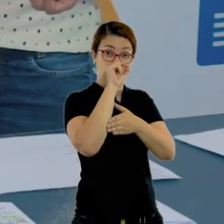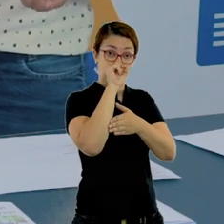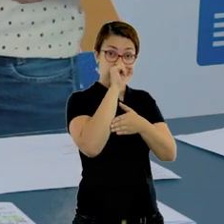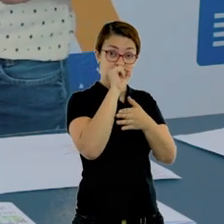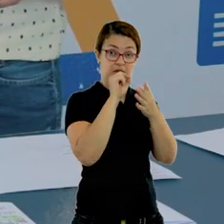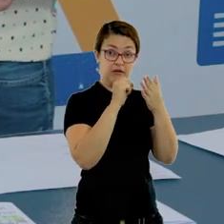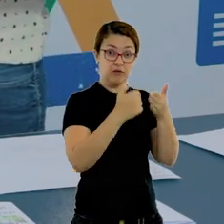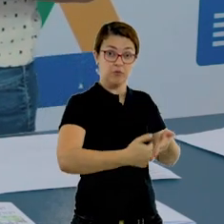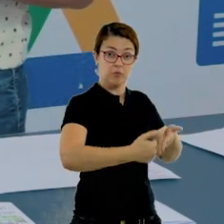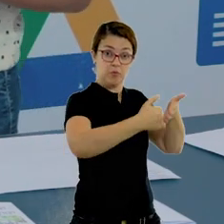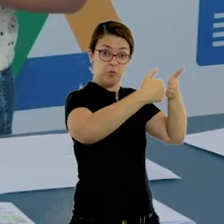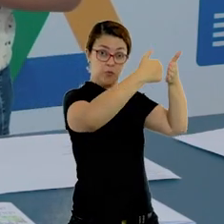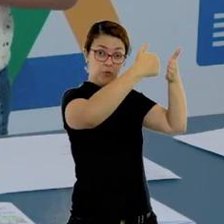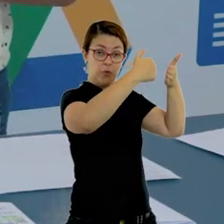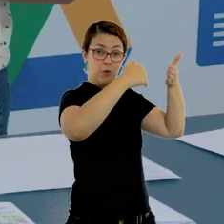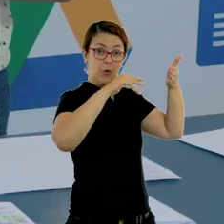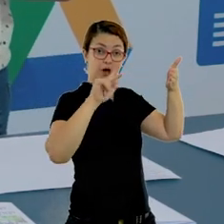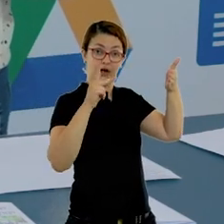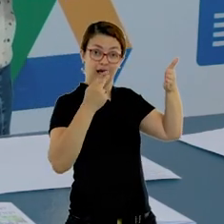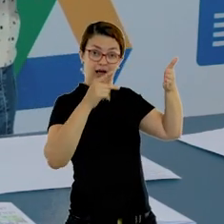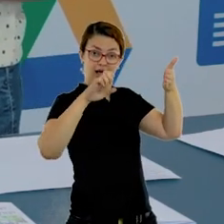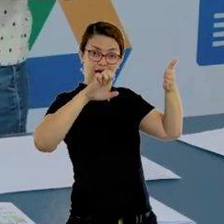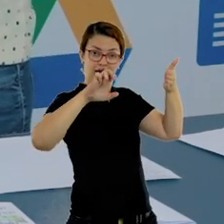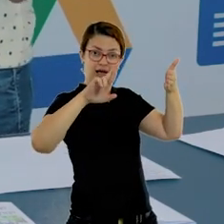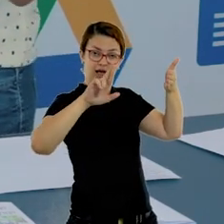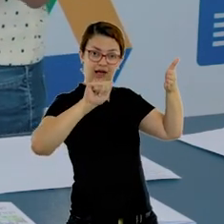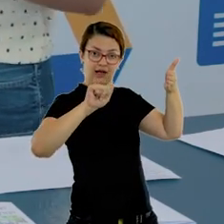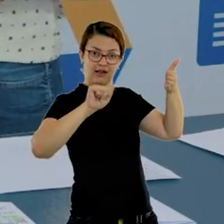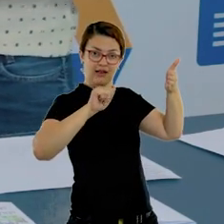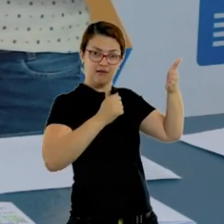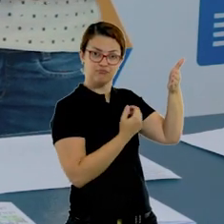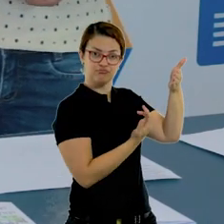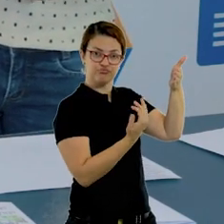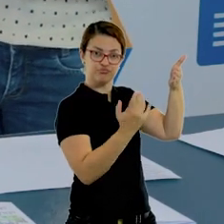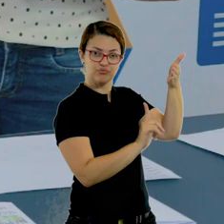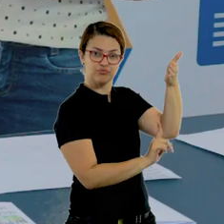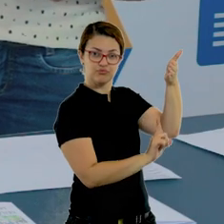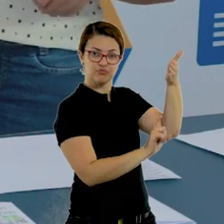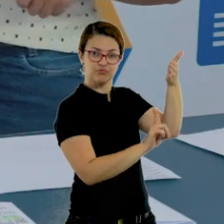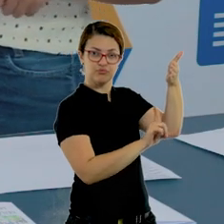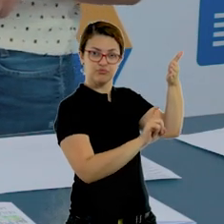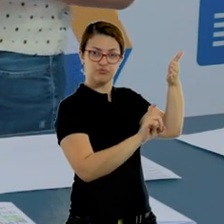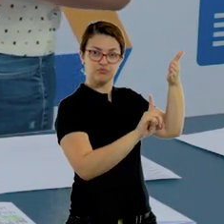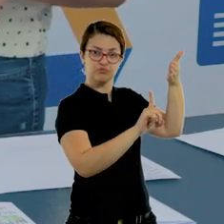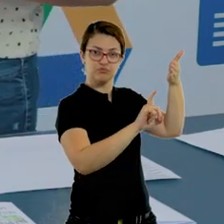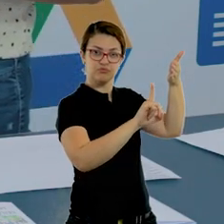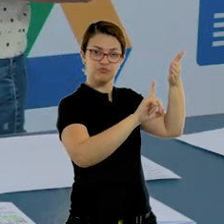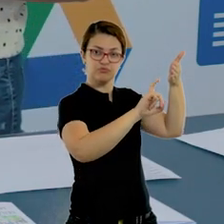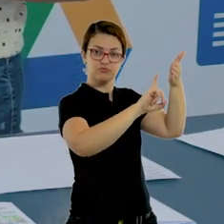Então, seria um lagarto que está entre o muro, a parede do muro, e essa planta que tem o nome de era, ok?